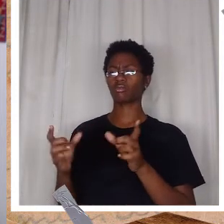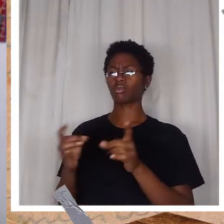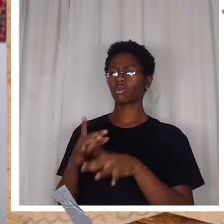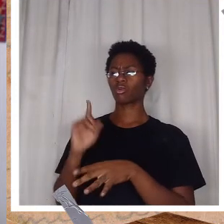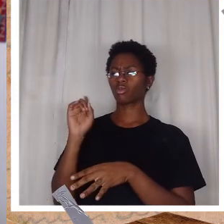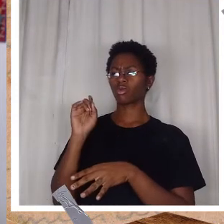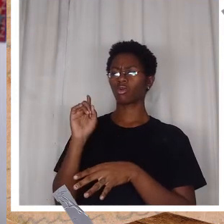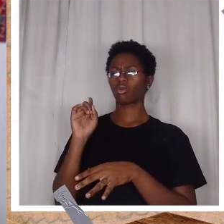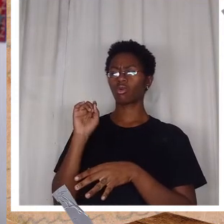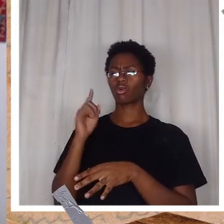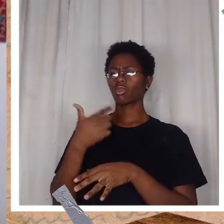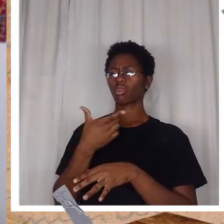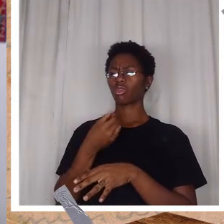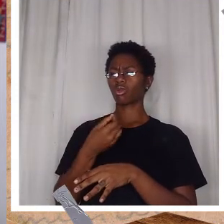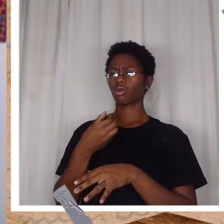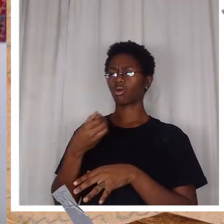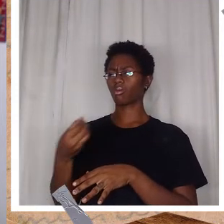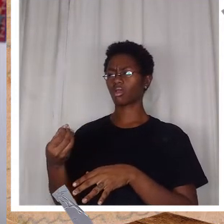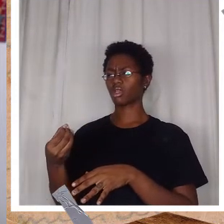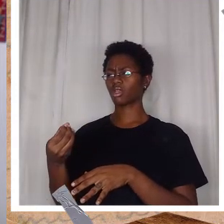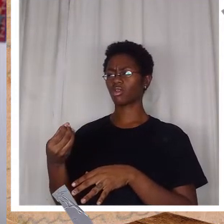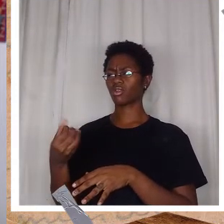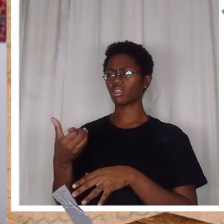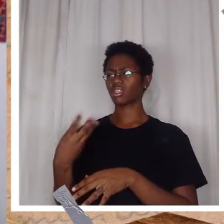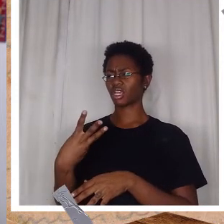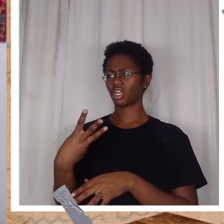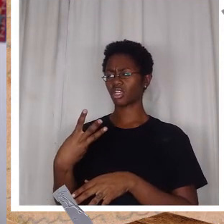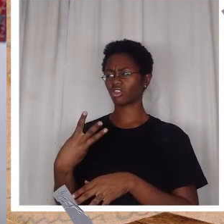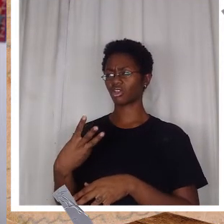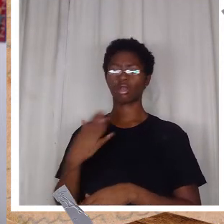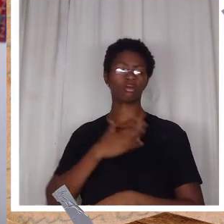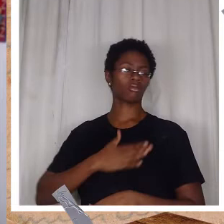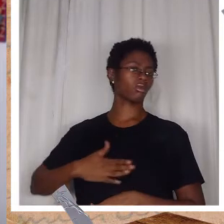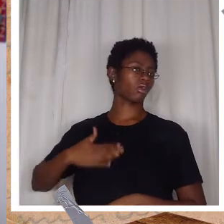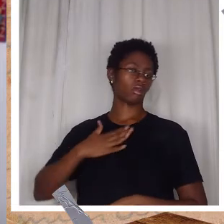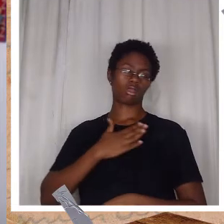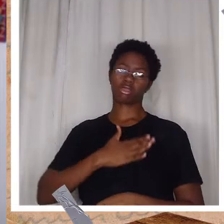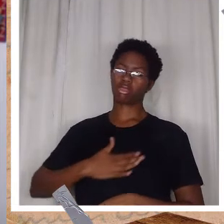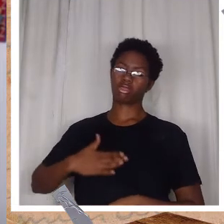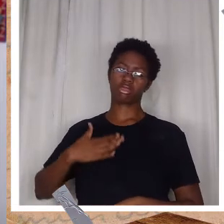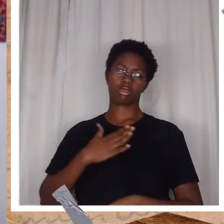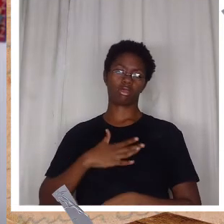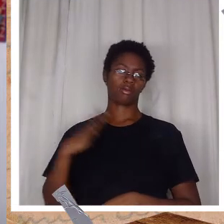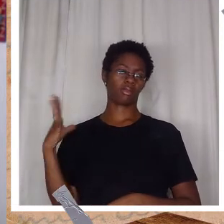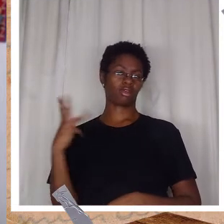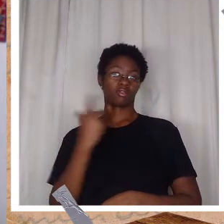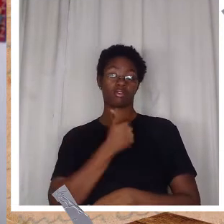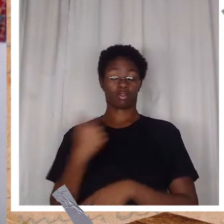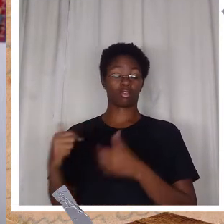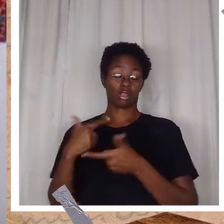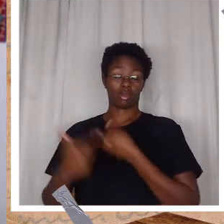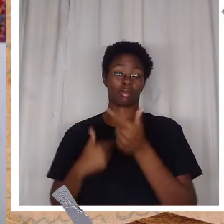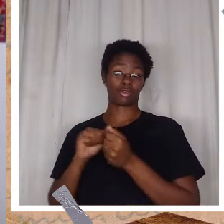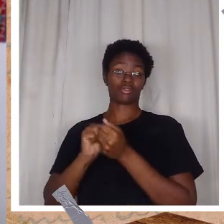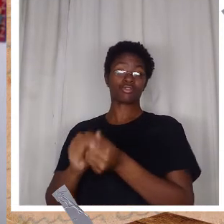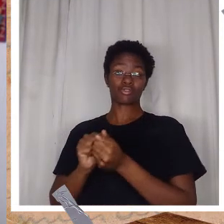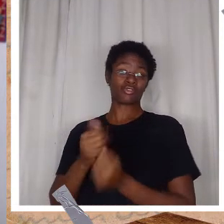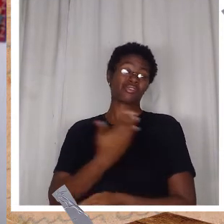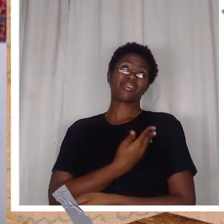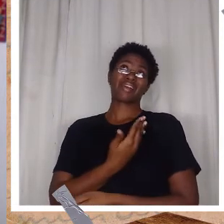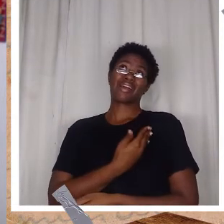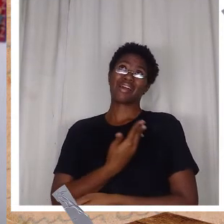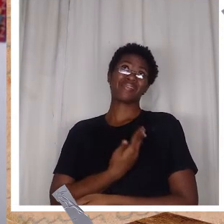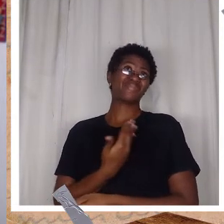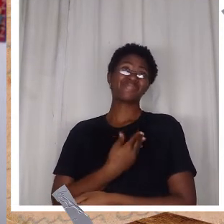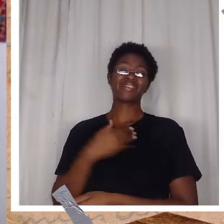aí. Foi um prazer enorme que eu tive, porque eu dirigi a Ruth de Souza, né, a nossa querida Ruth de Souza. Era o